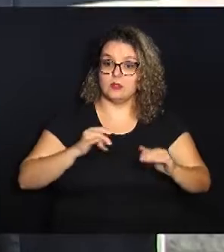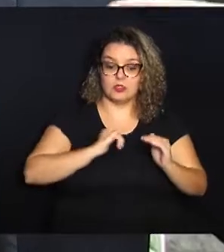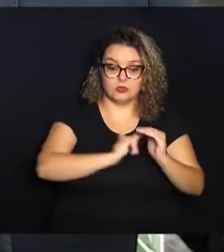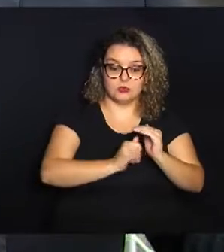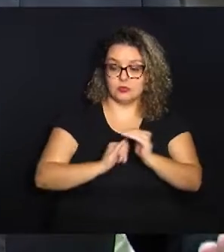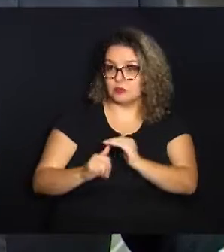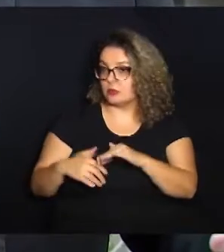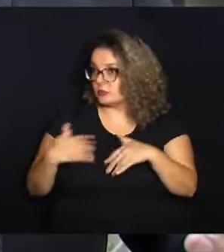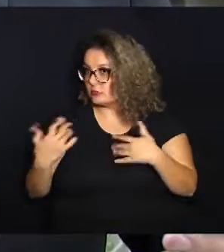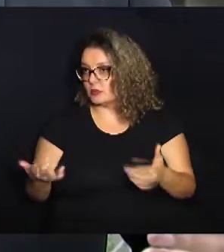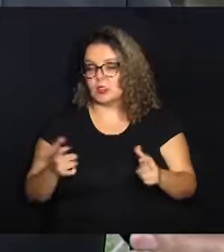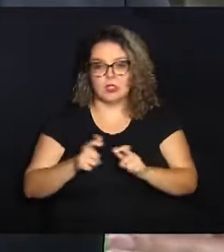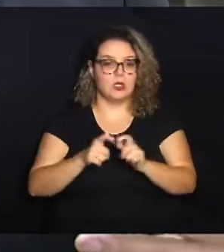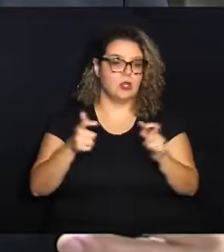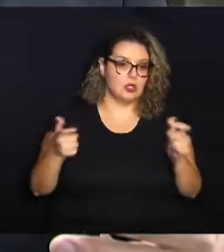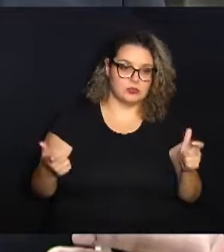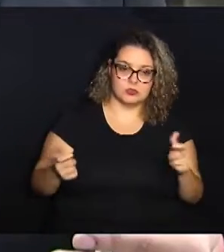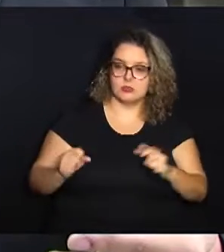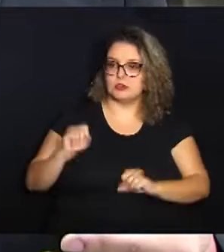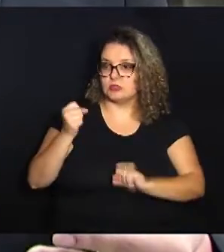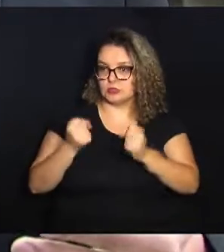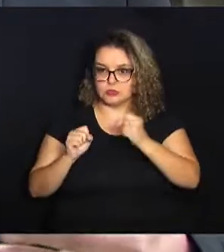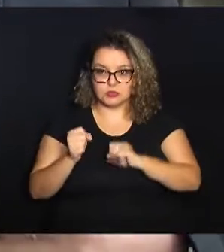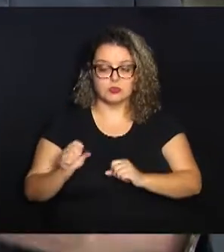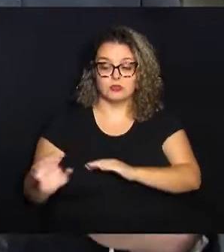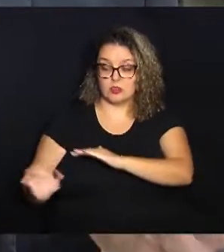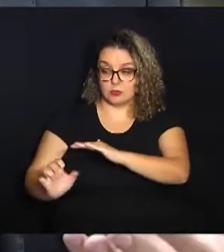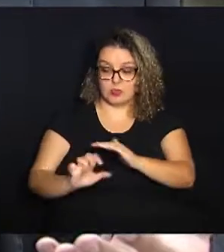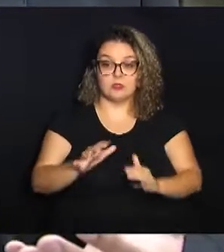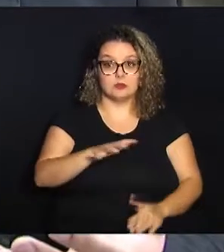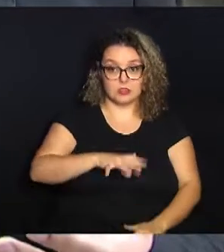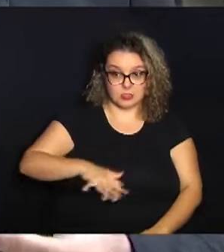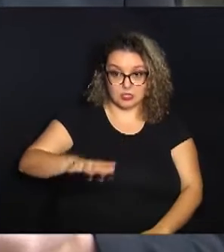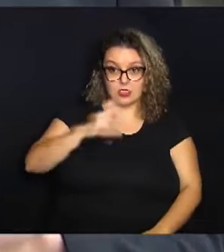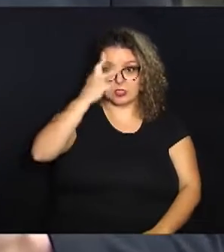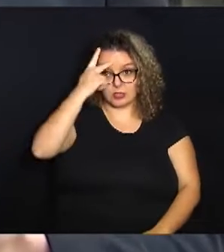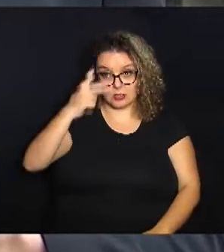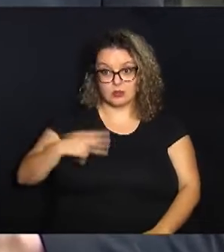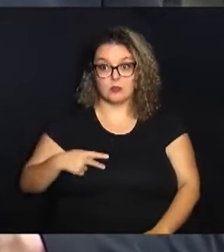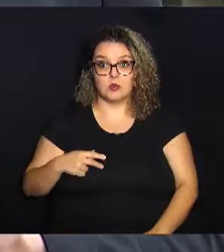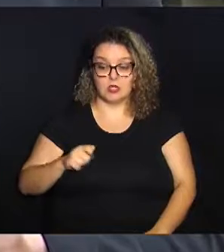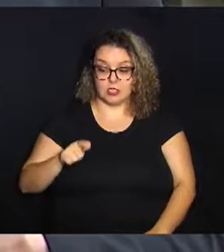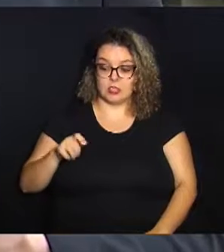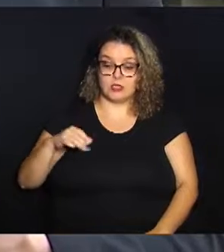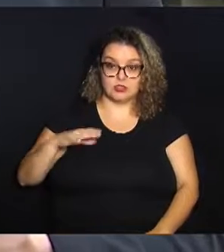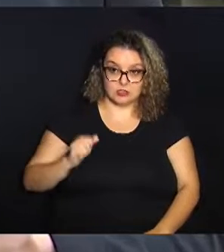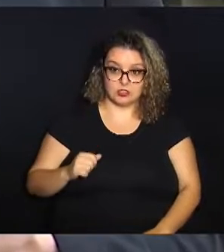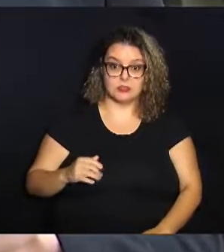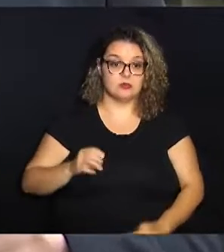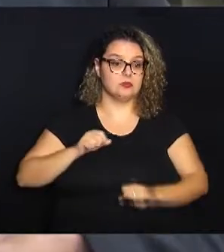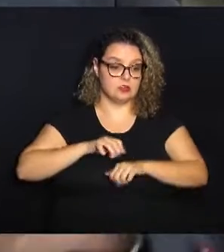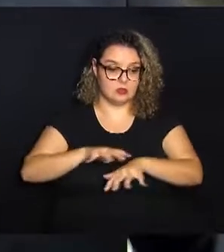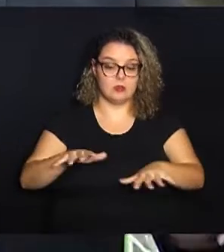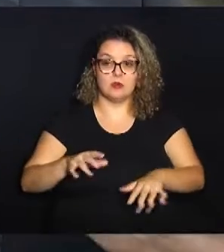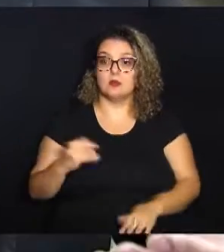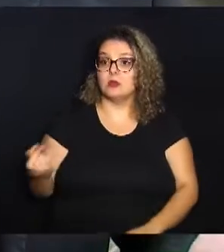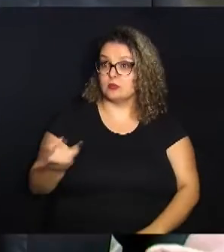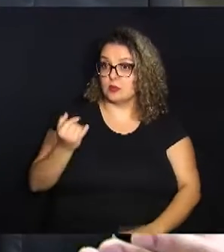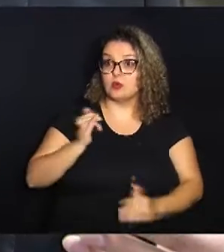com as grandes empresas, indústrias do setor, as próprias agências de fomento, que hoje são super importantes para esse tipo de